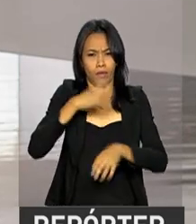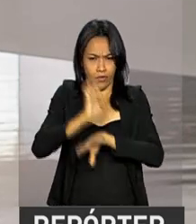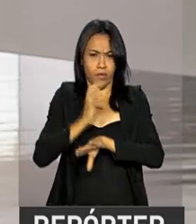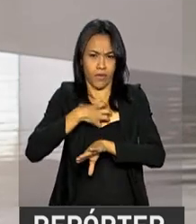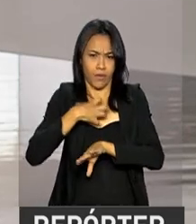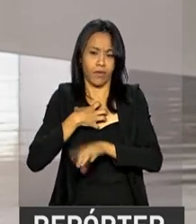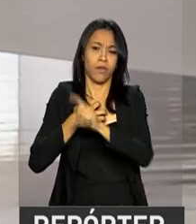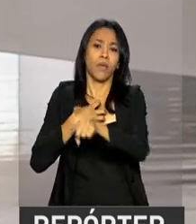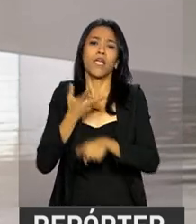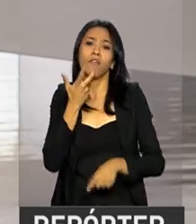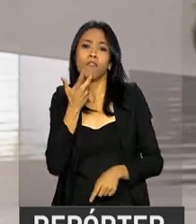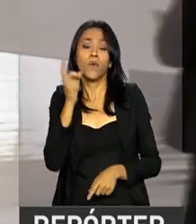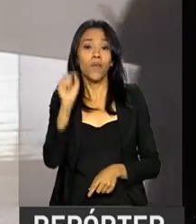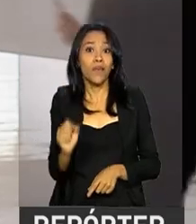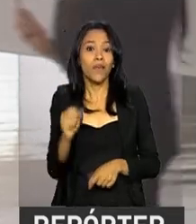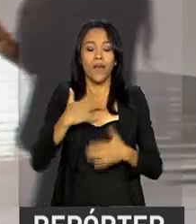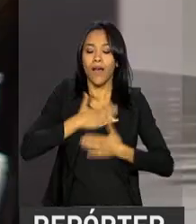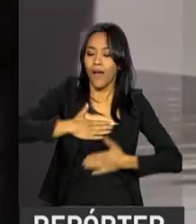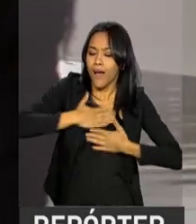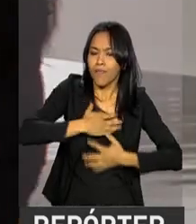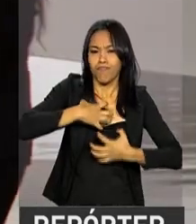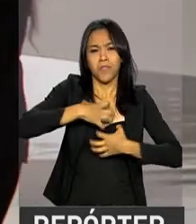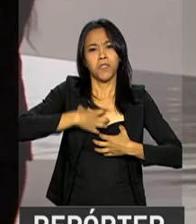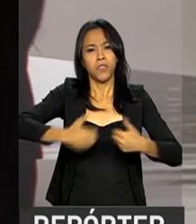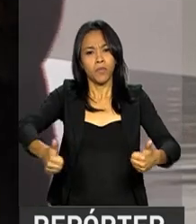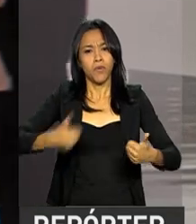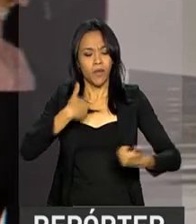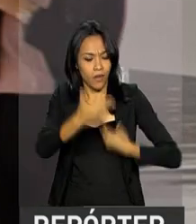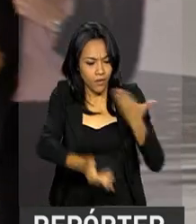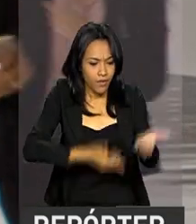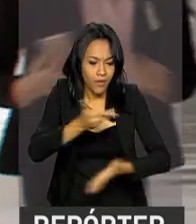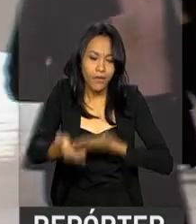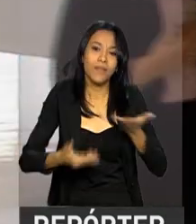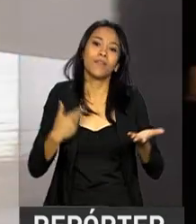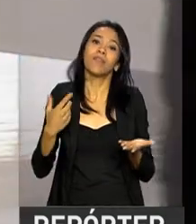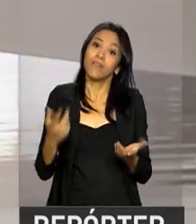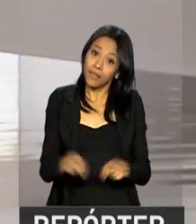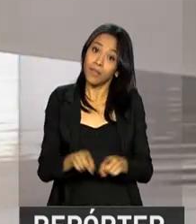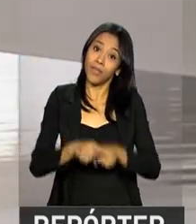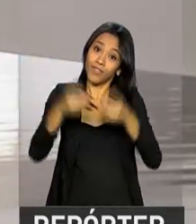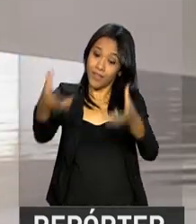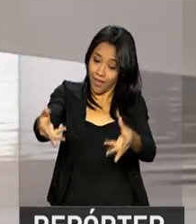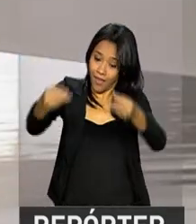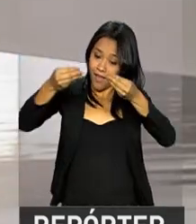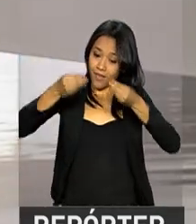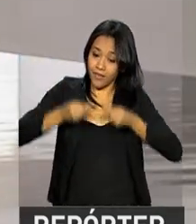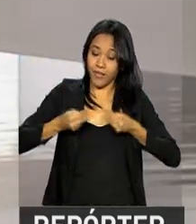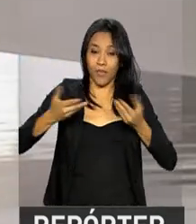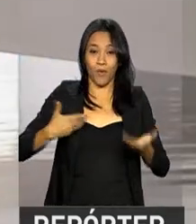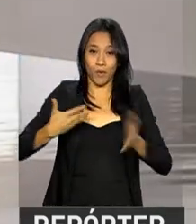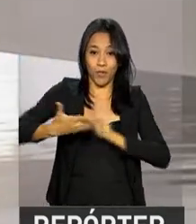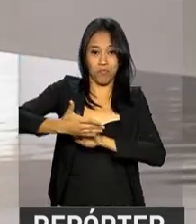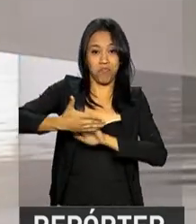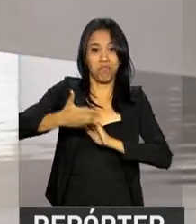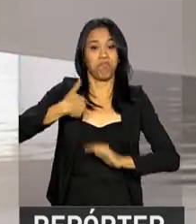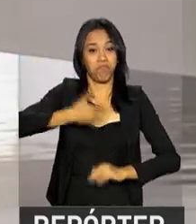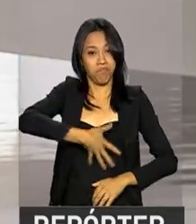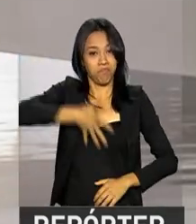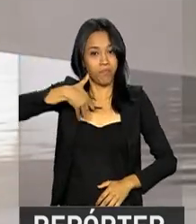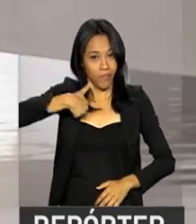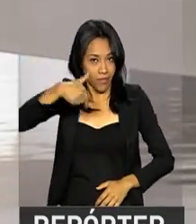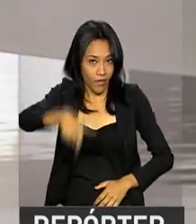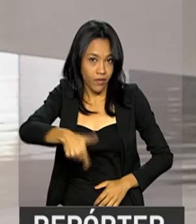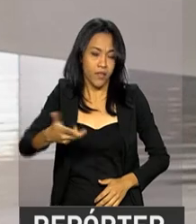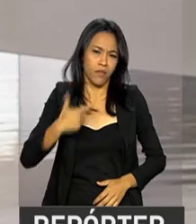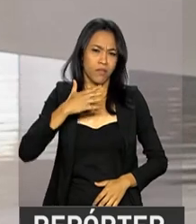de poder atender a comunidade e também de receber essa é essa se essa homenagem aqui no palácio do planalto então